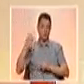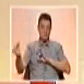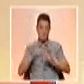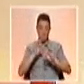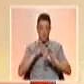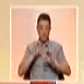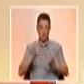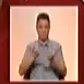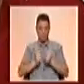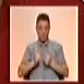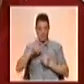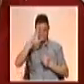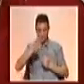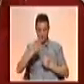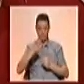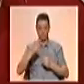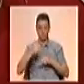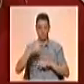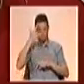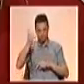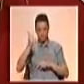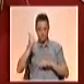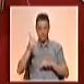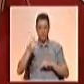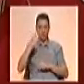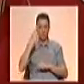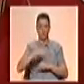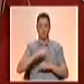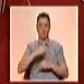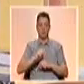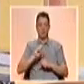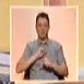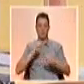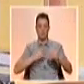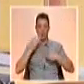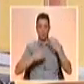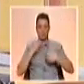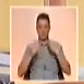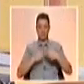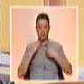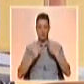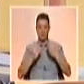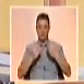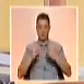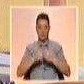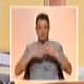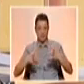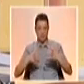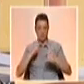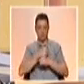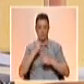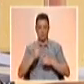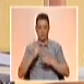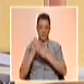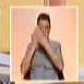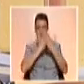hoje. Uhum. A ideia que eu tenho é que existe essa preocupação e vemos essa preocupação cada vez maior por parte de quem